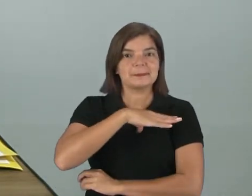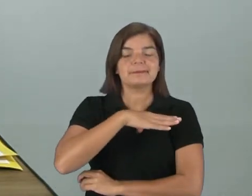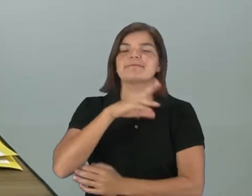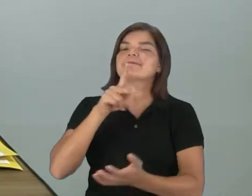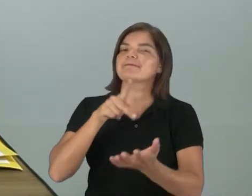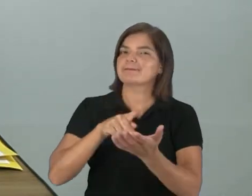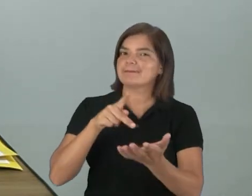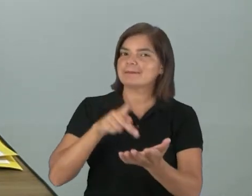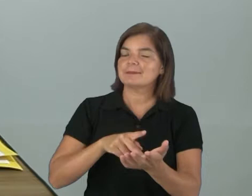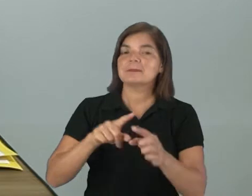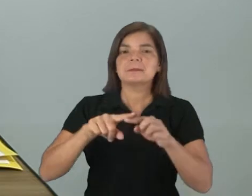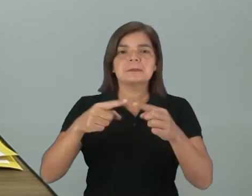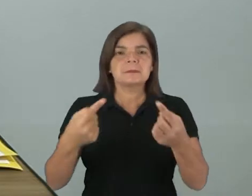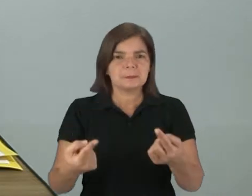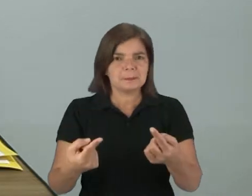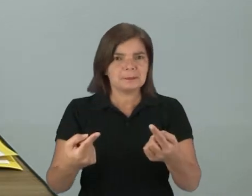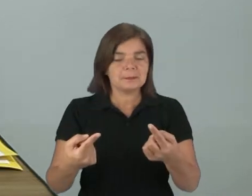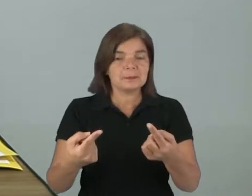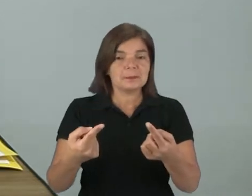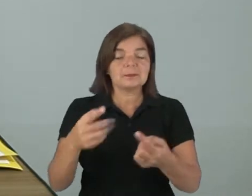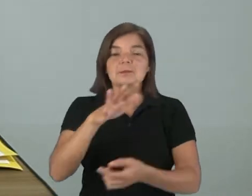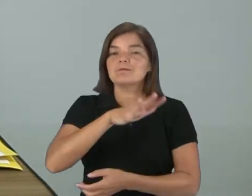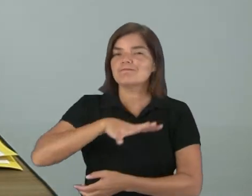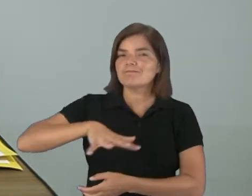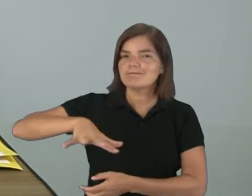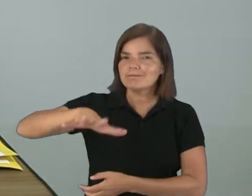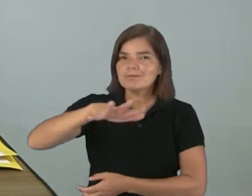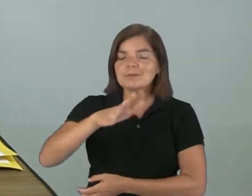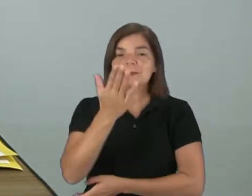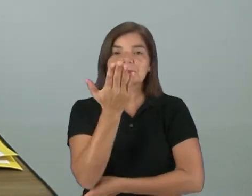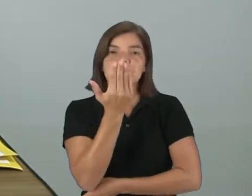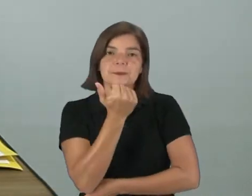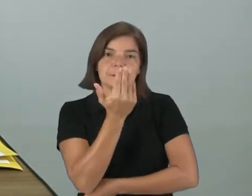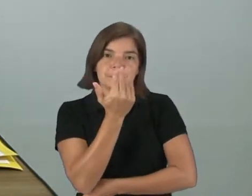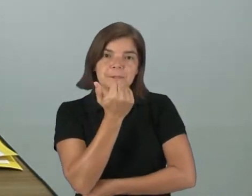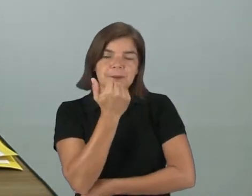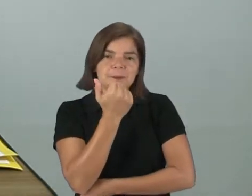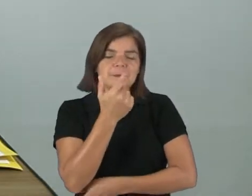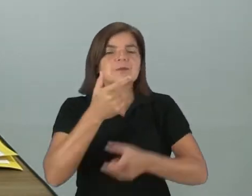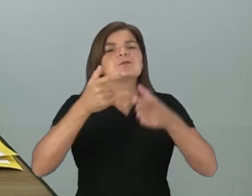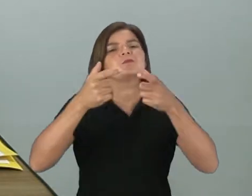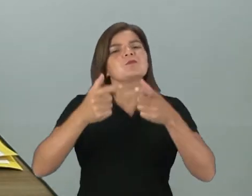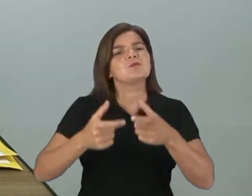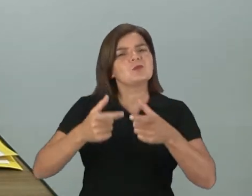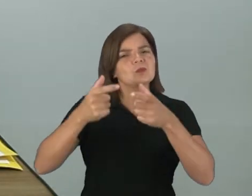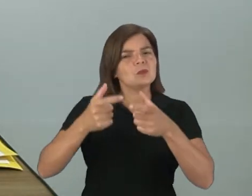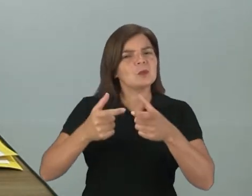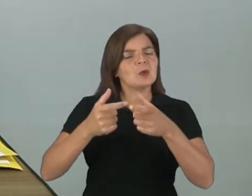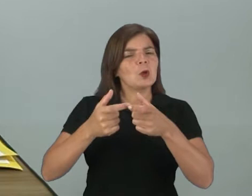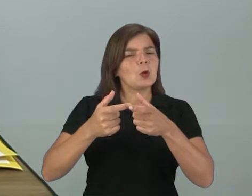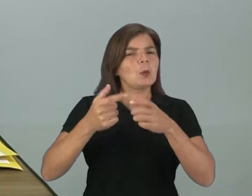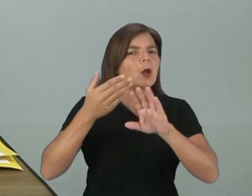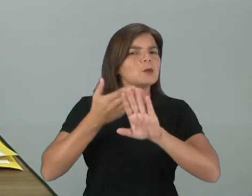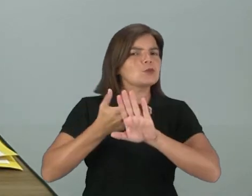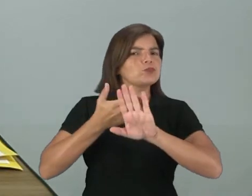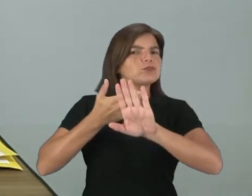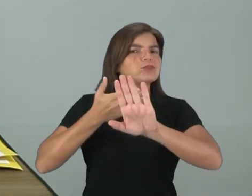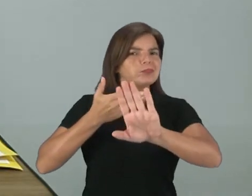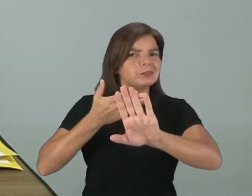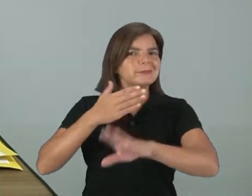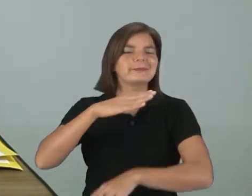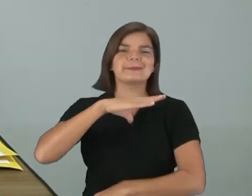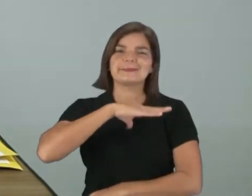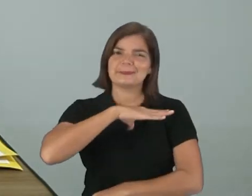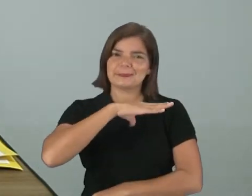Isso mesmo. Mas na grande maioria, esses alimentos, vêm de lugares um pouco mais afastados da